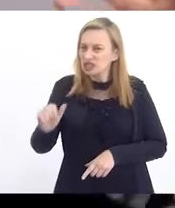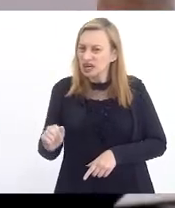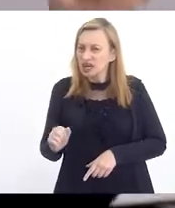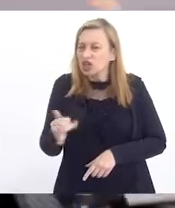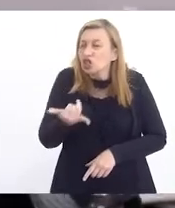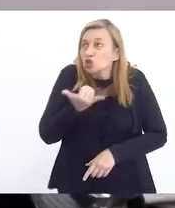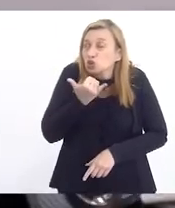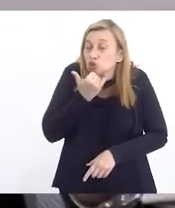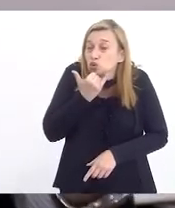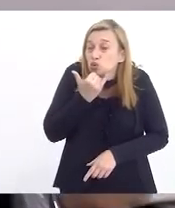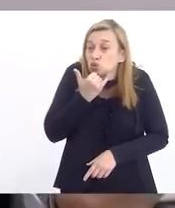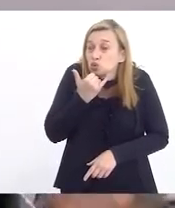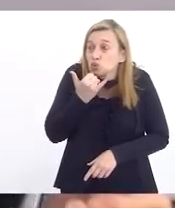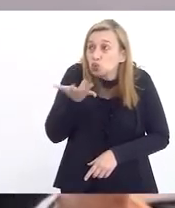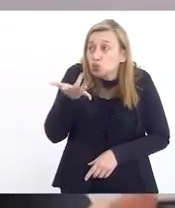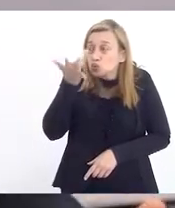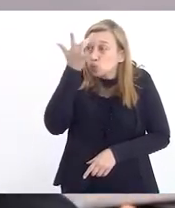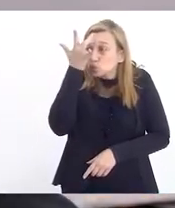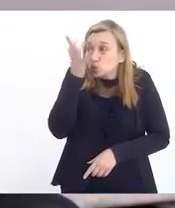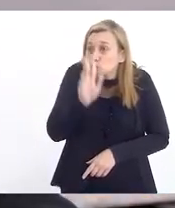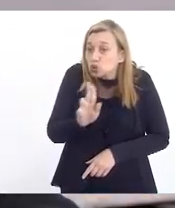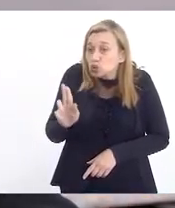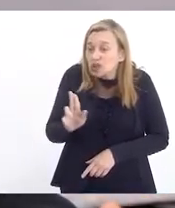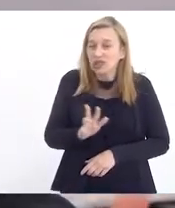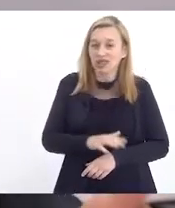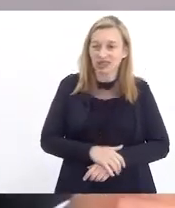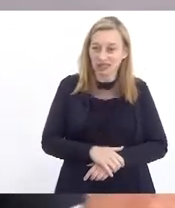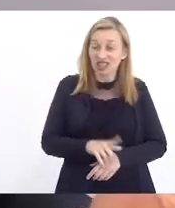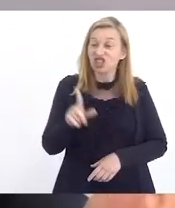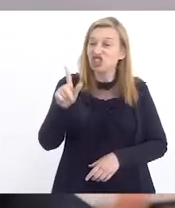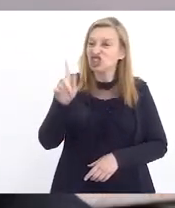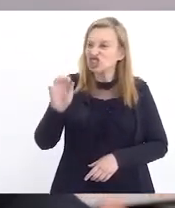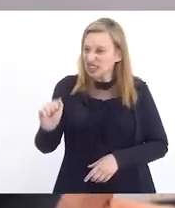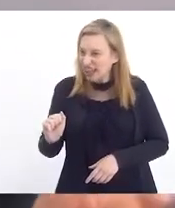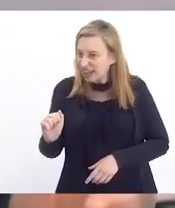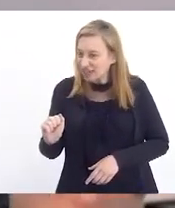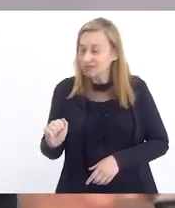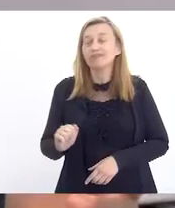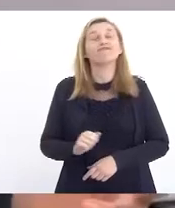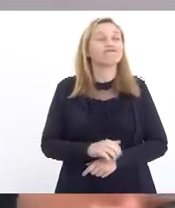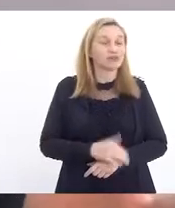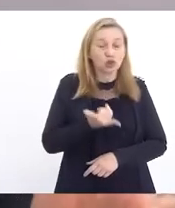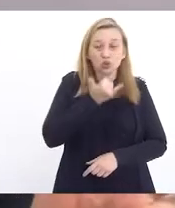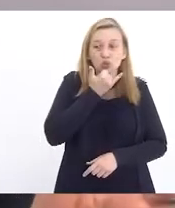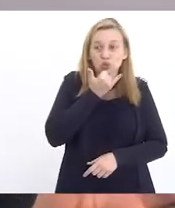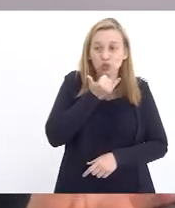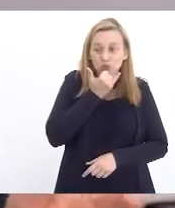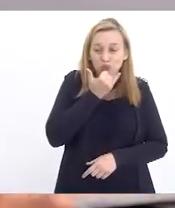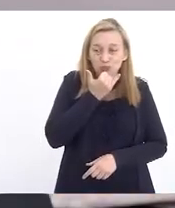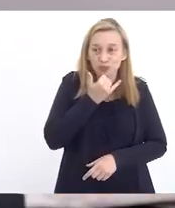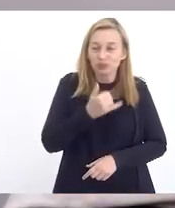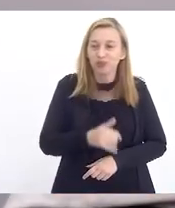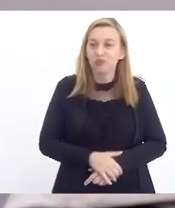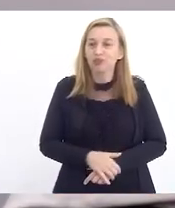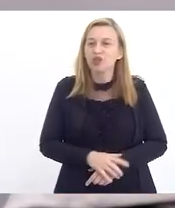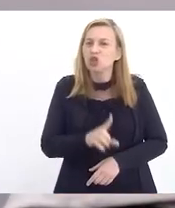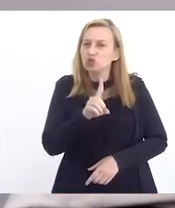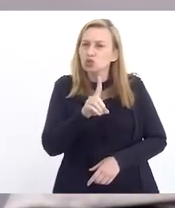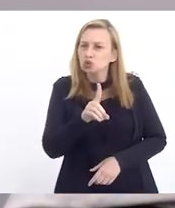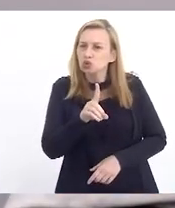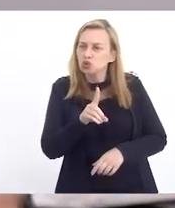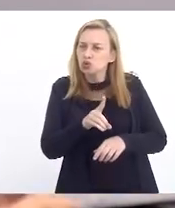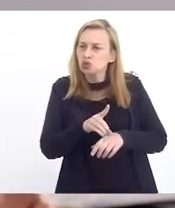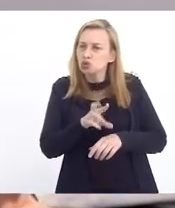desculpe que eu ainda não gravei seu... Gisela. Desculpe. Totalmente seu nome. E o doutor